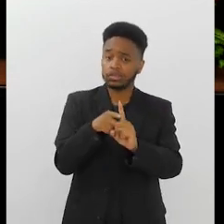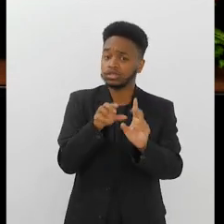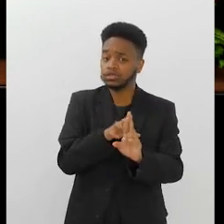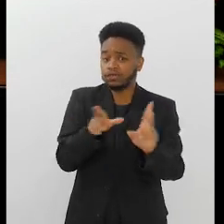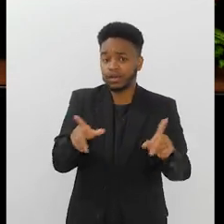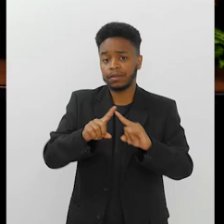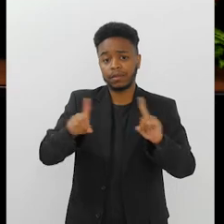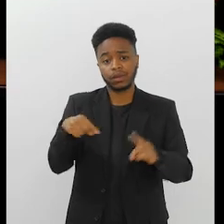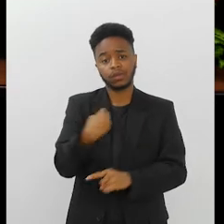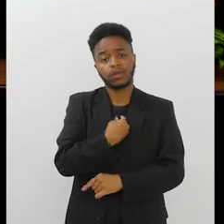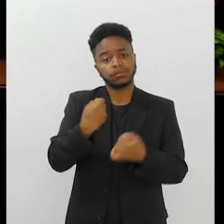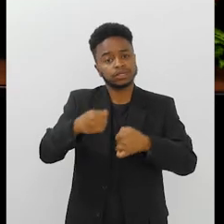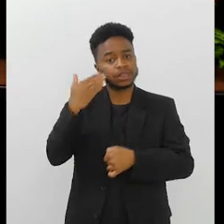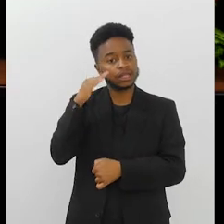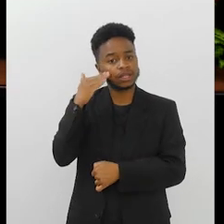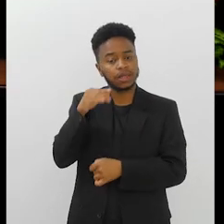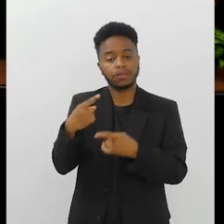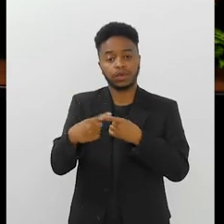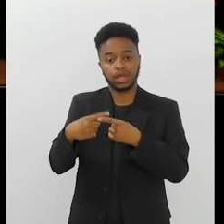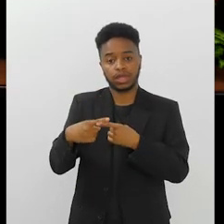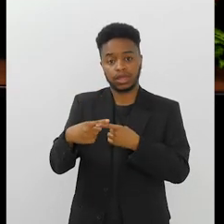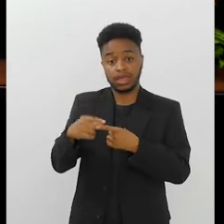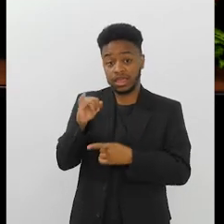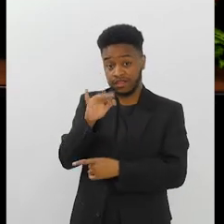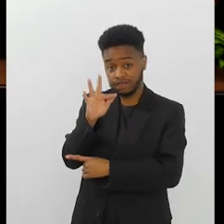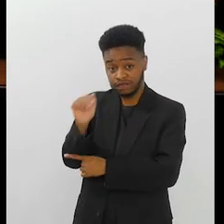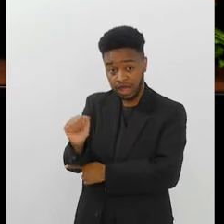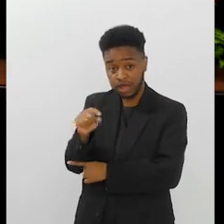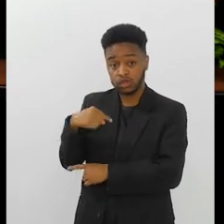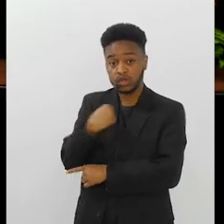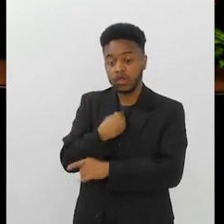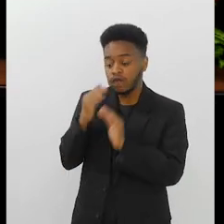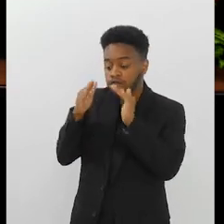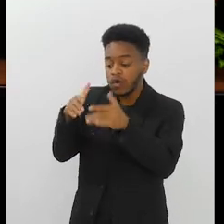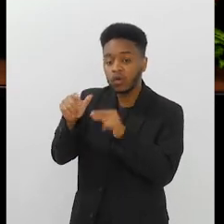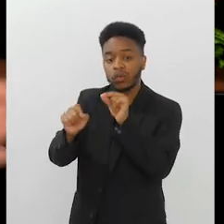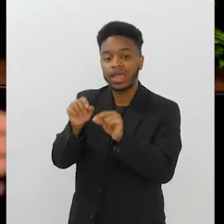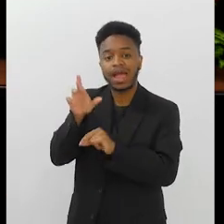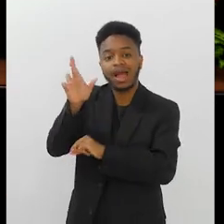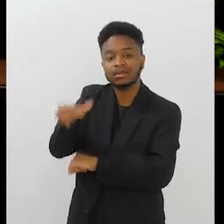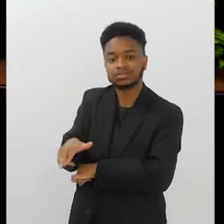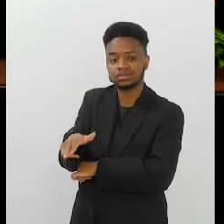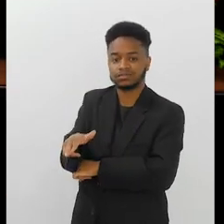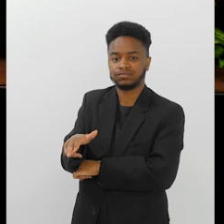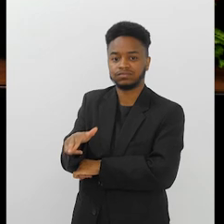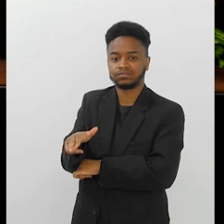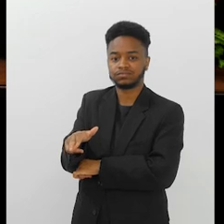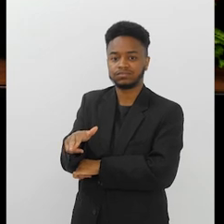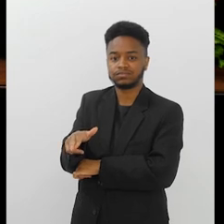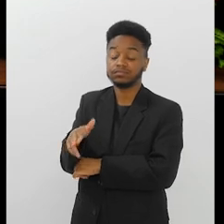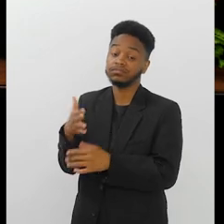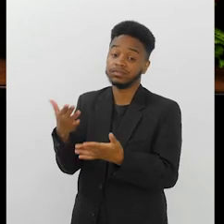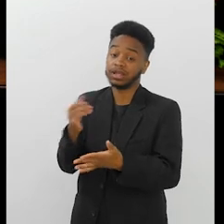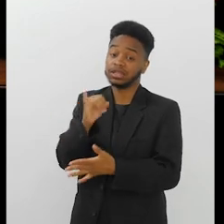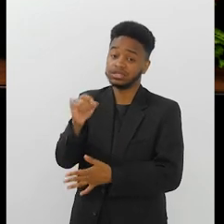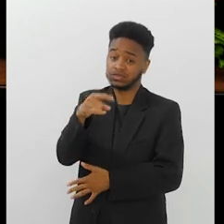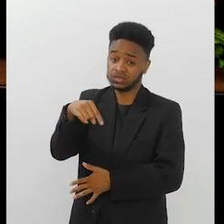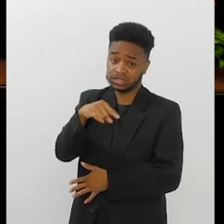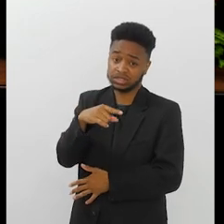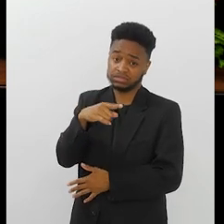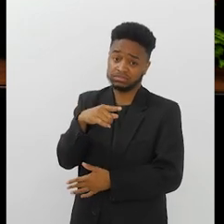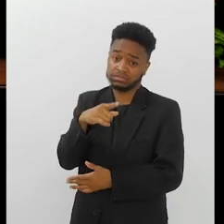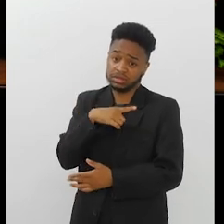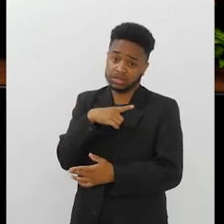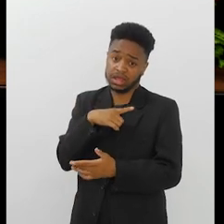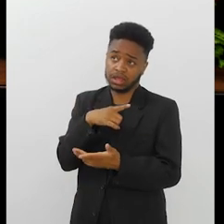seus objetivos a gente precisa compreender isso dentro de f por isso que eu falo trabalha muita racionalidade trabalha muito o campo da razão se